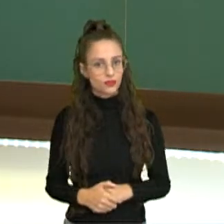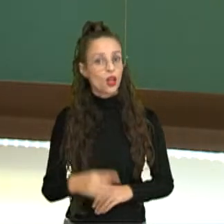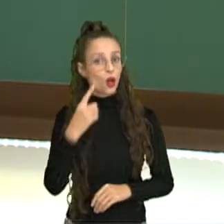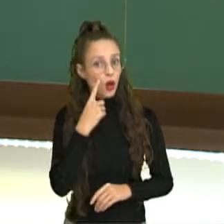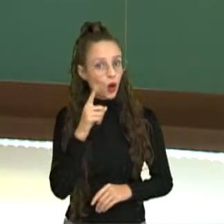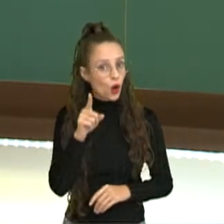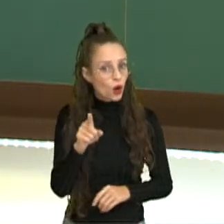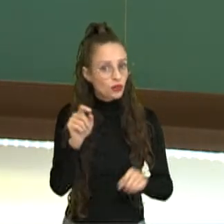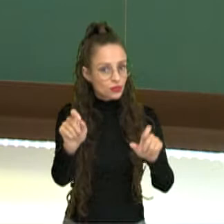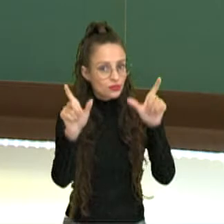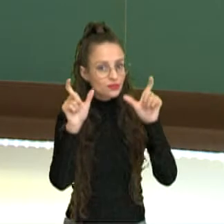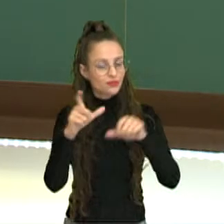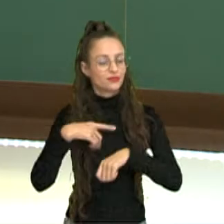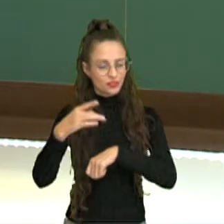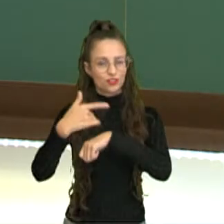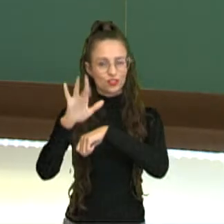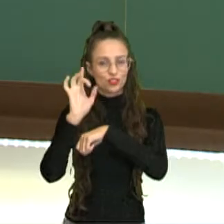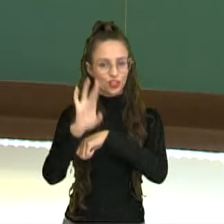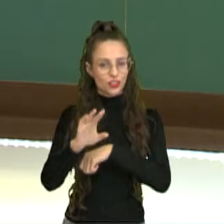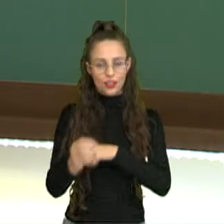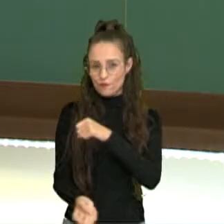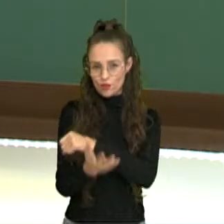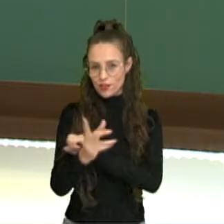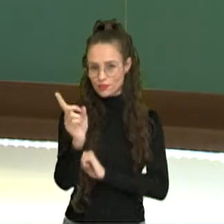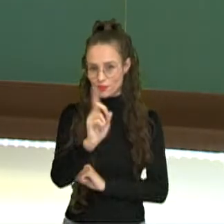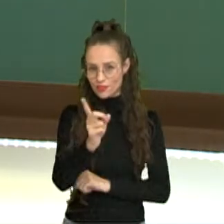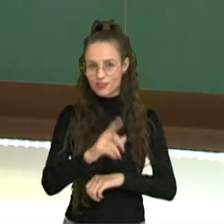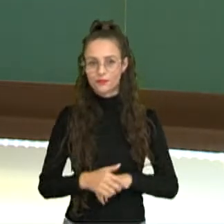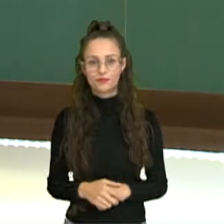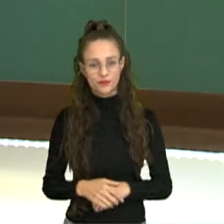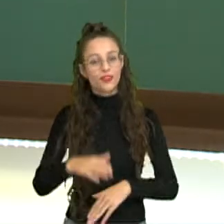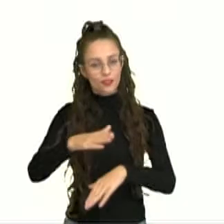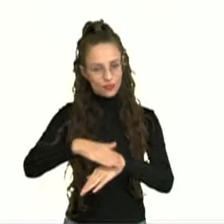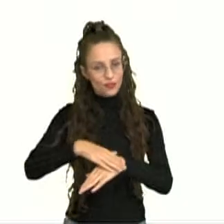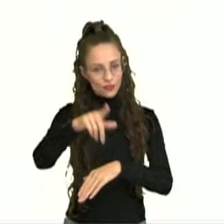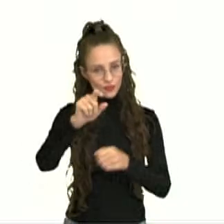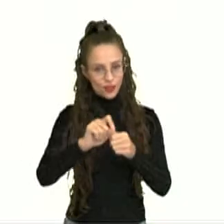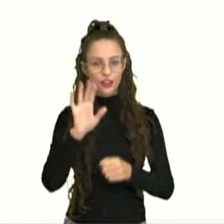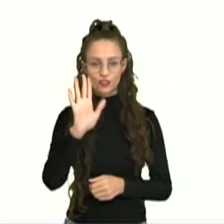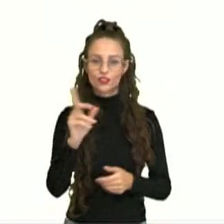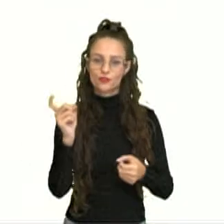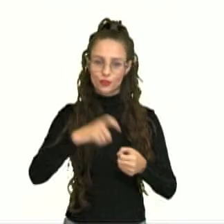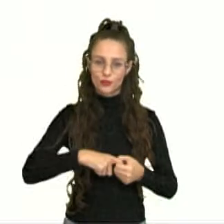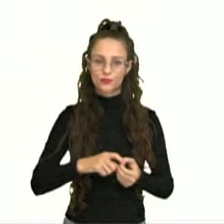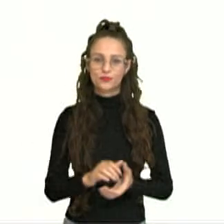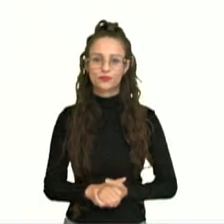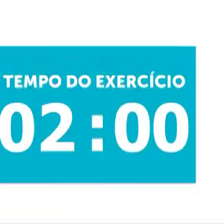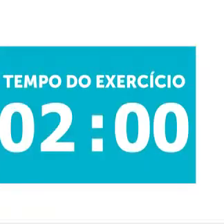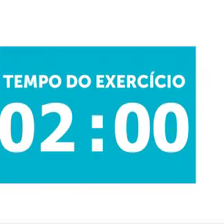Olha bem aí que tem uma dica, não vou dar spoiler. Faz rapidinho que eu já volto.